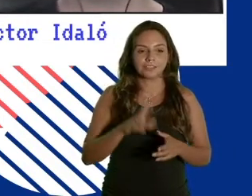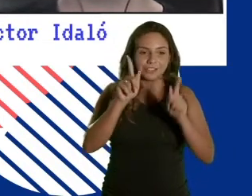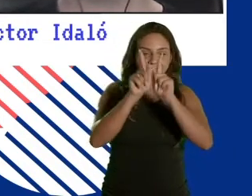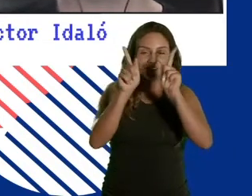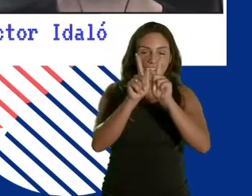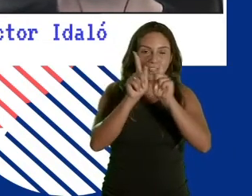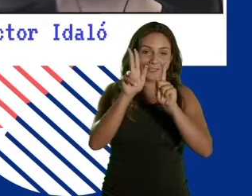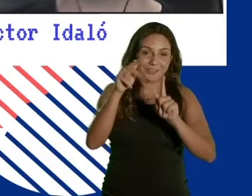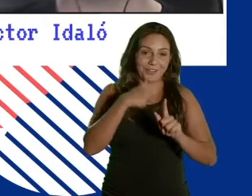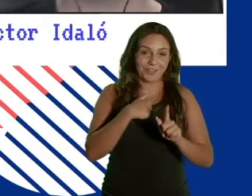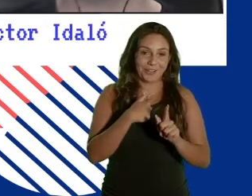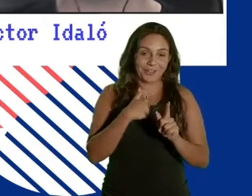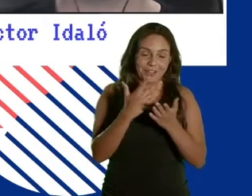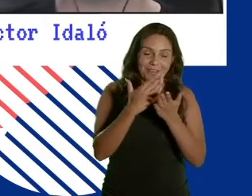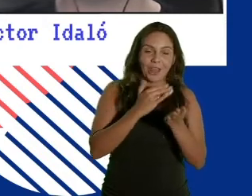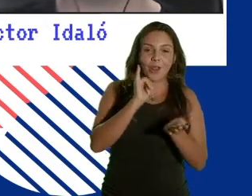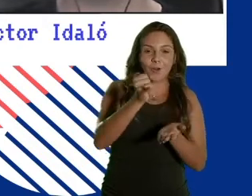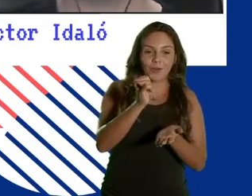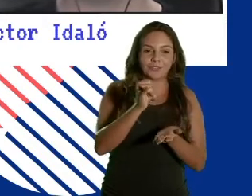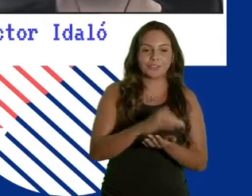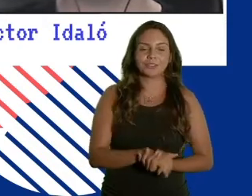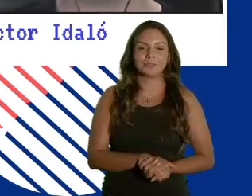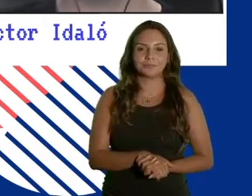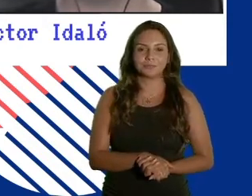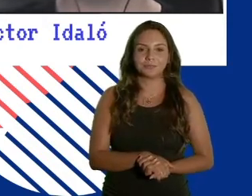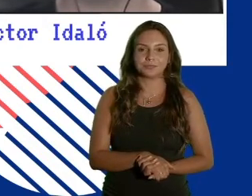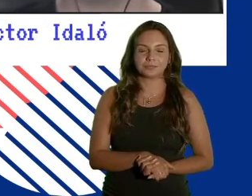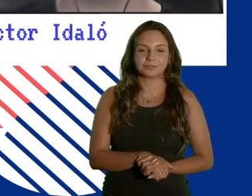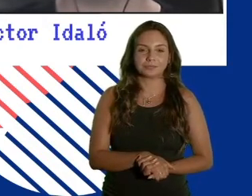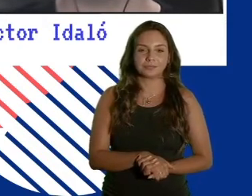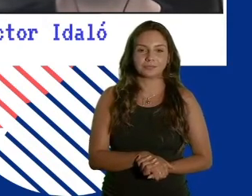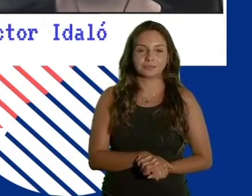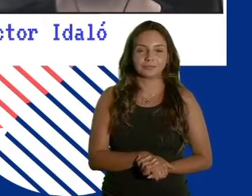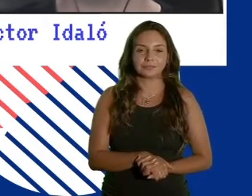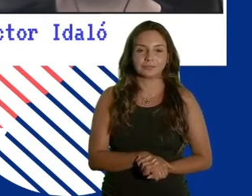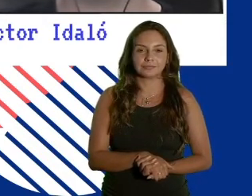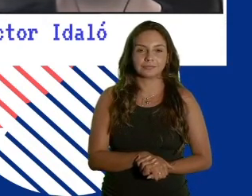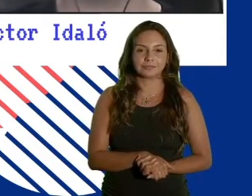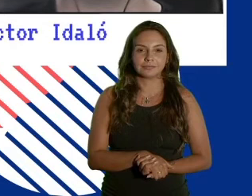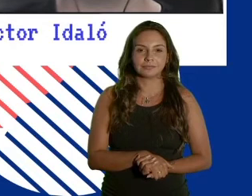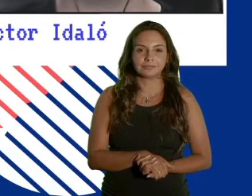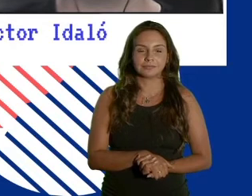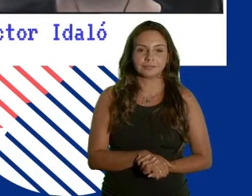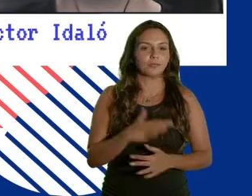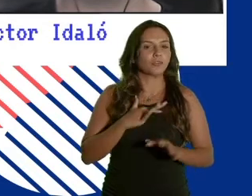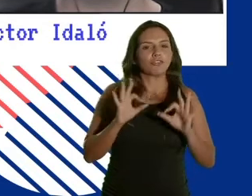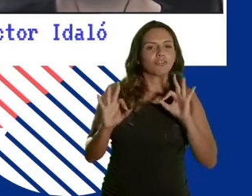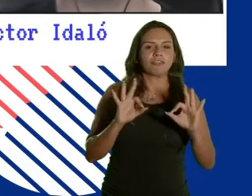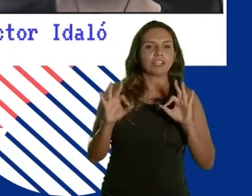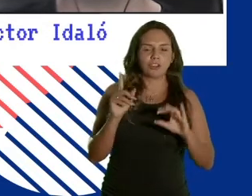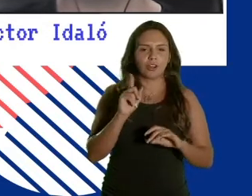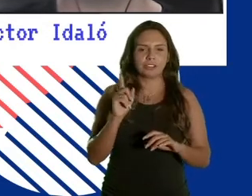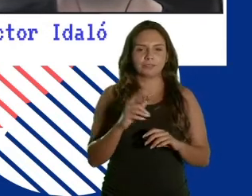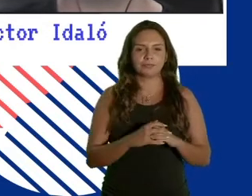e a metade de contos. E eu não sou absolutamente vaidosa de jeito